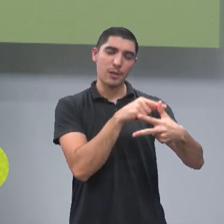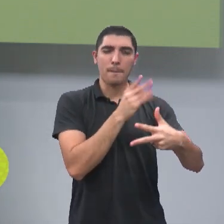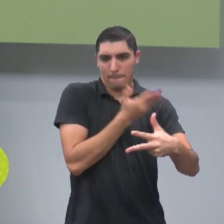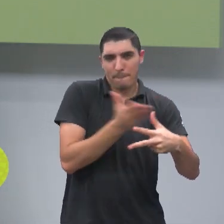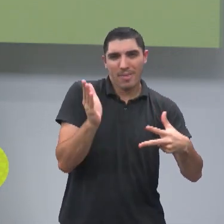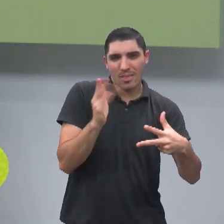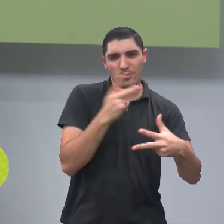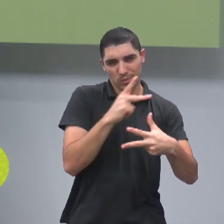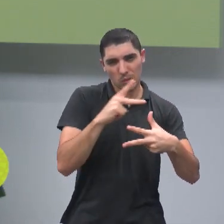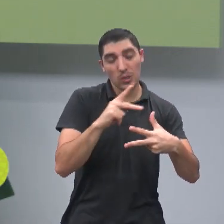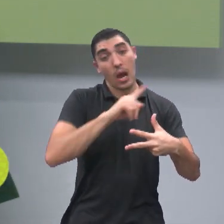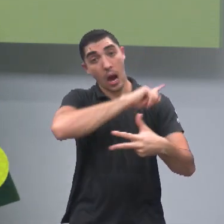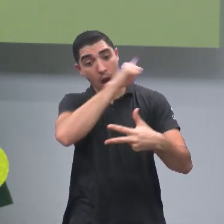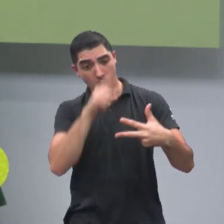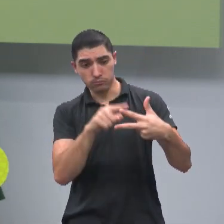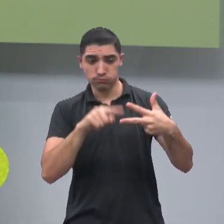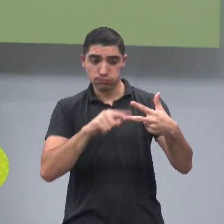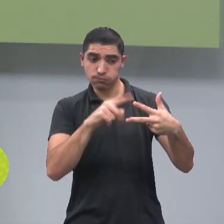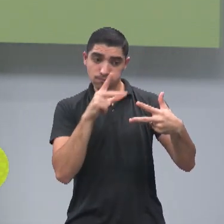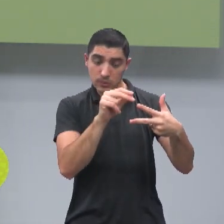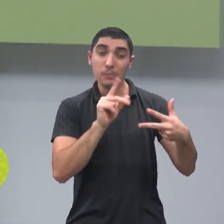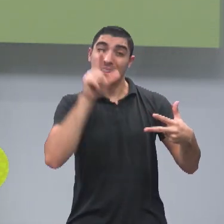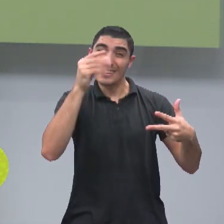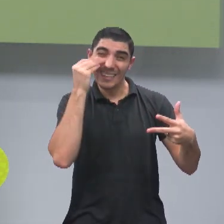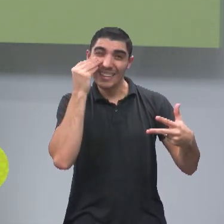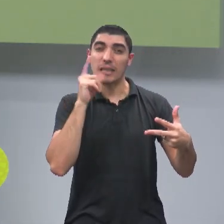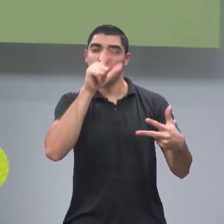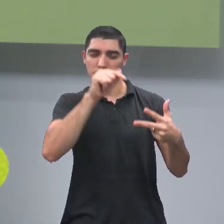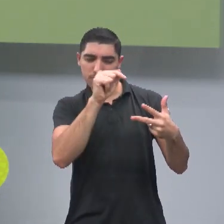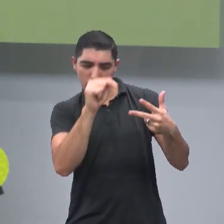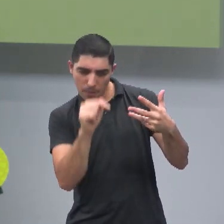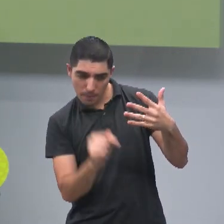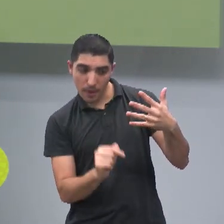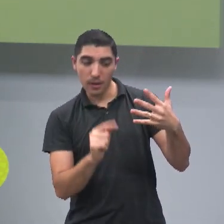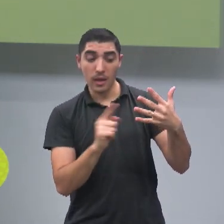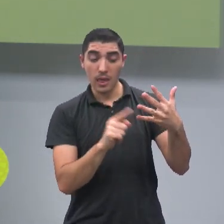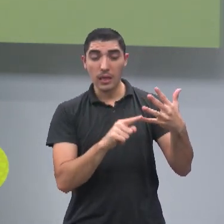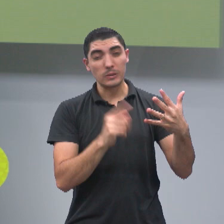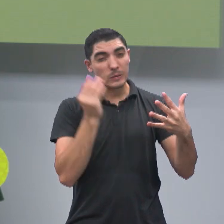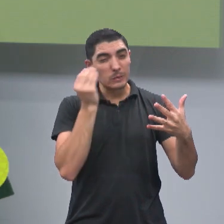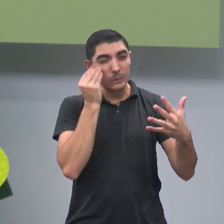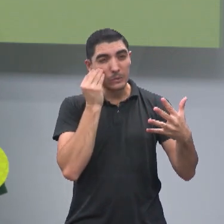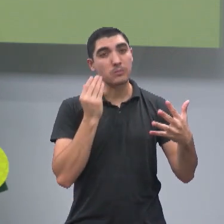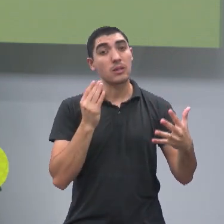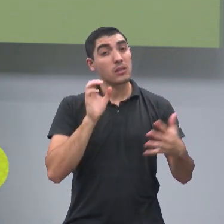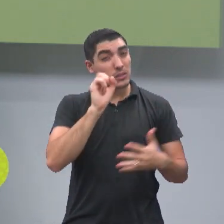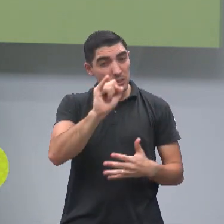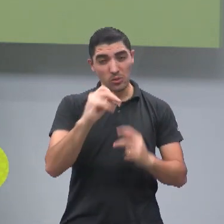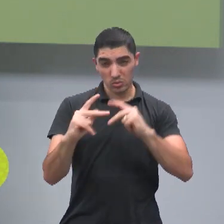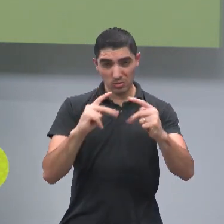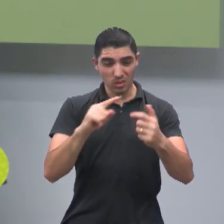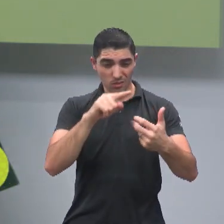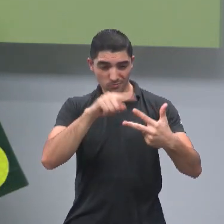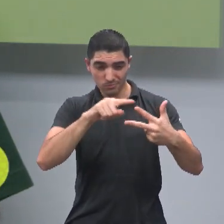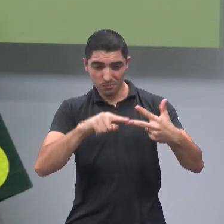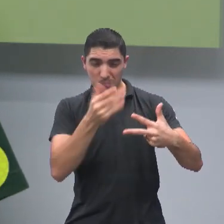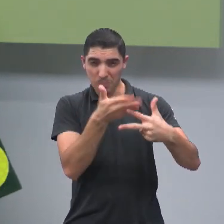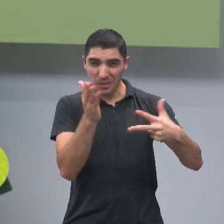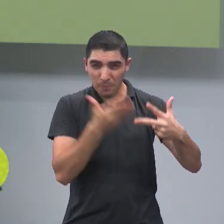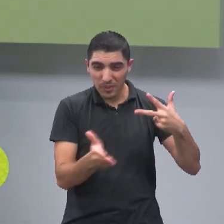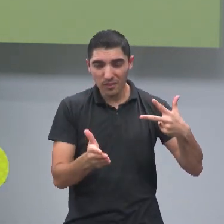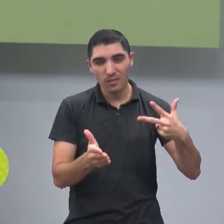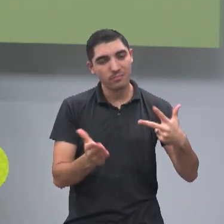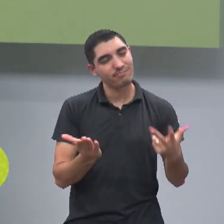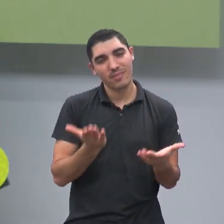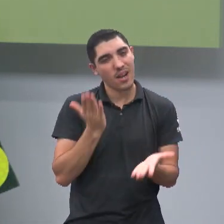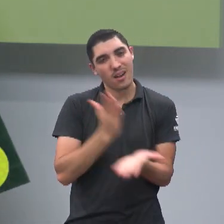para poder levar o último jogo aí, o 5º e decisivo jogo, para o Rio de Janeiro. Se acabar perdendo as duas, aí já é fim da linha,